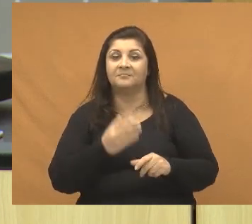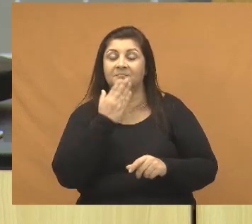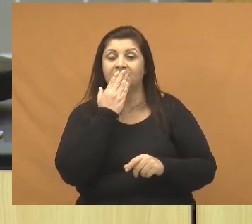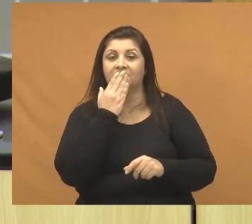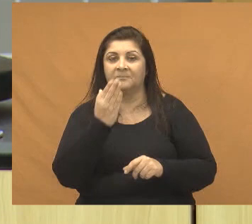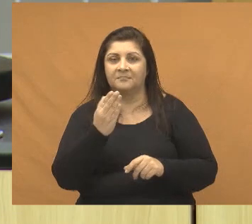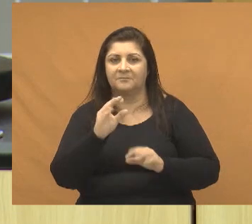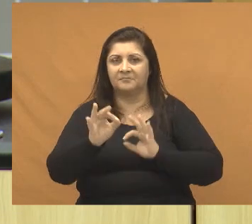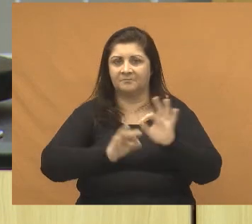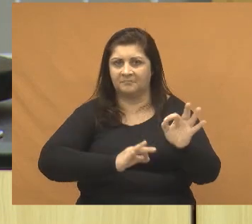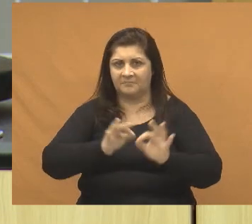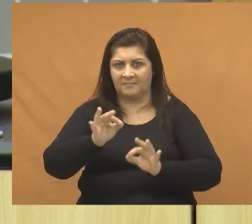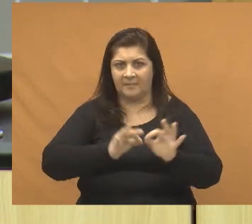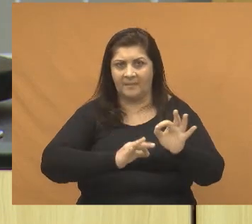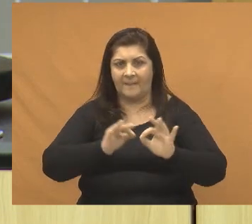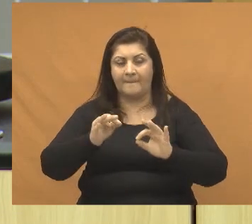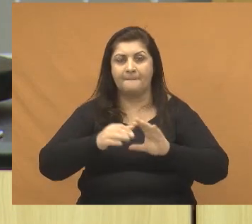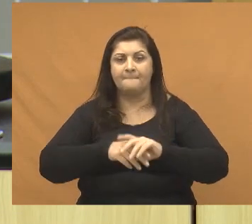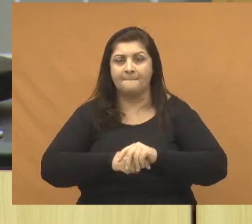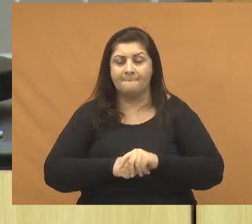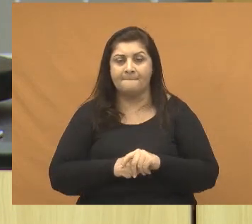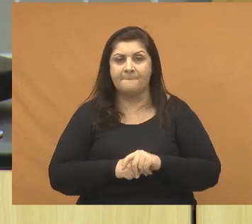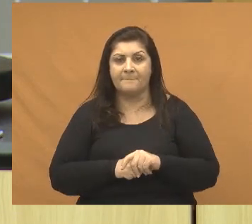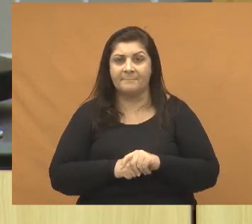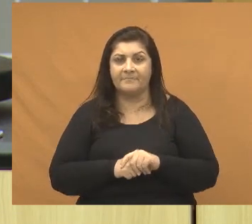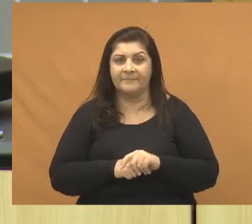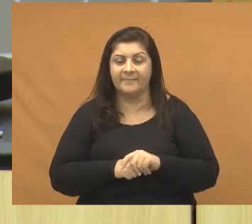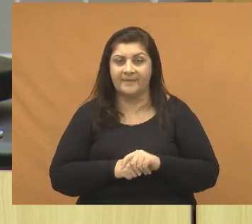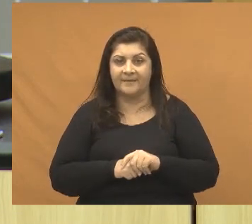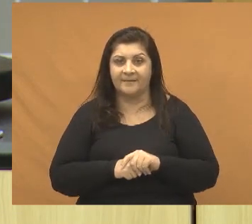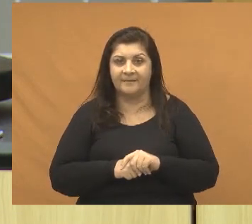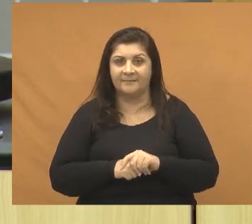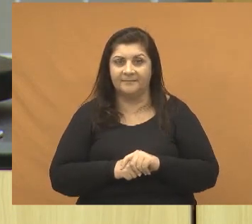requeremos que sejam adotadas as providências de estilo